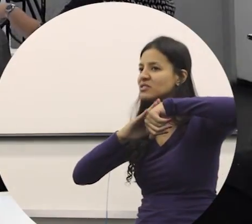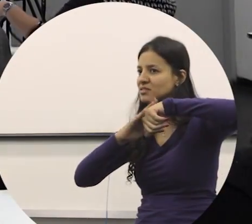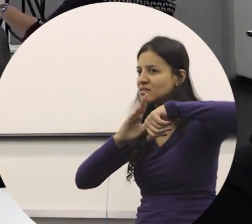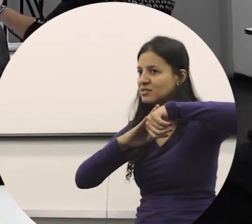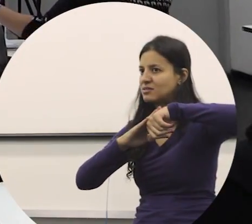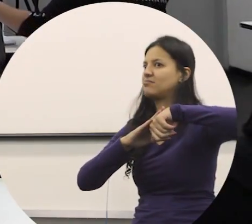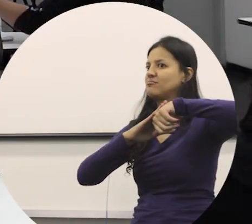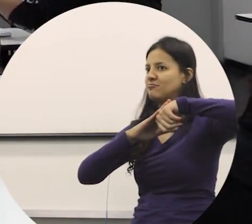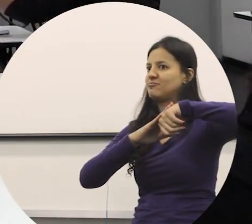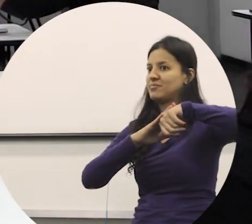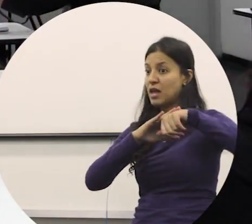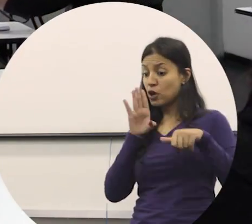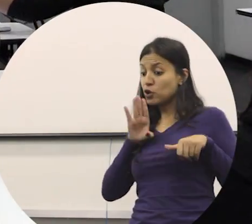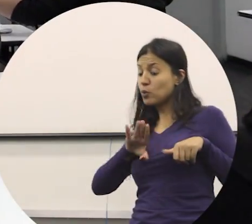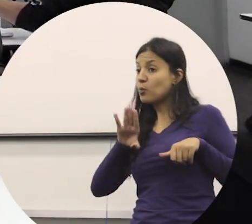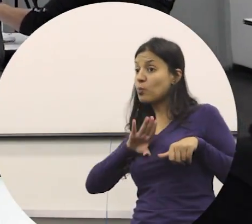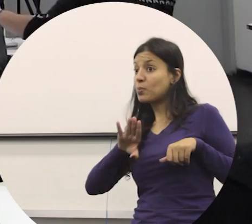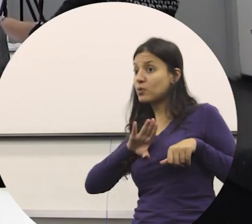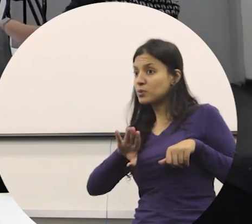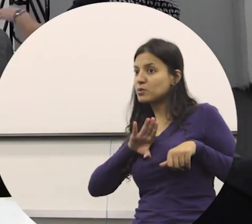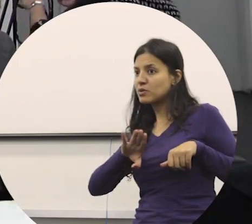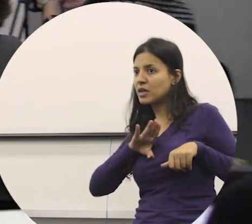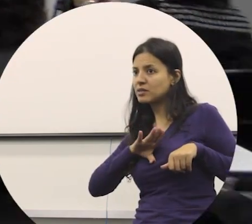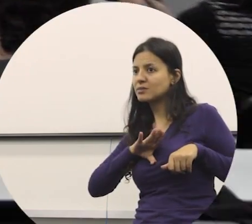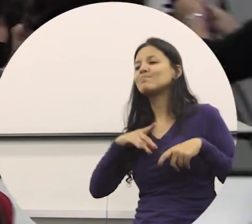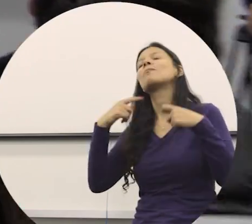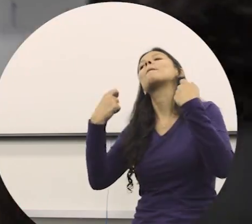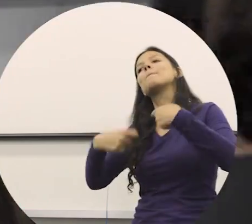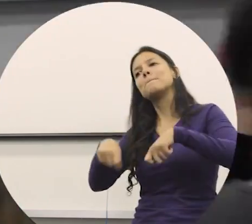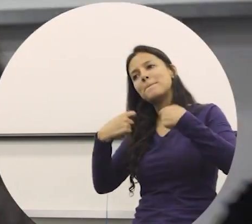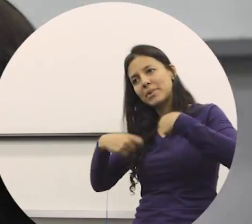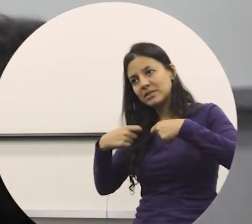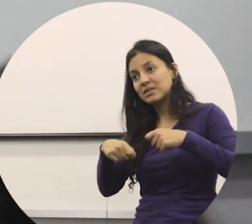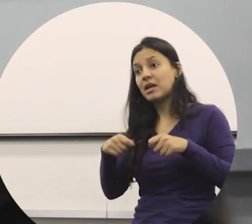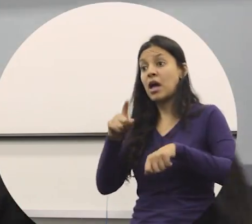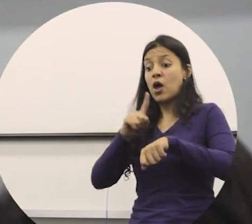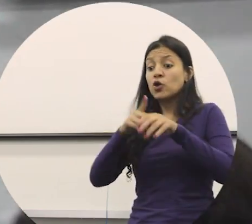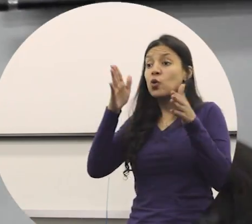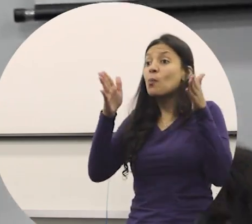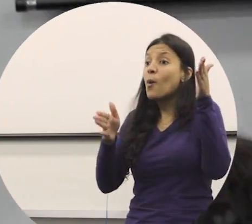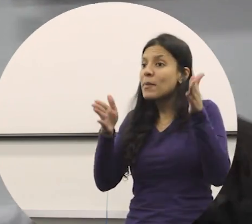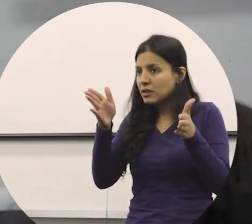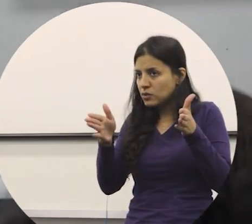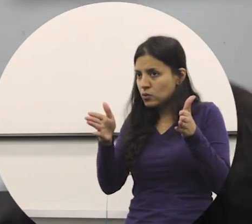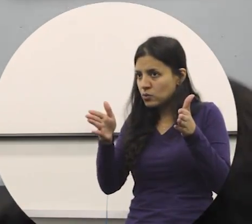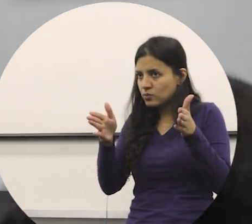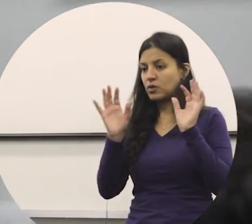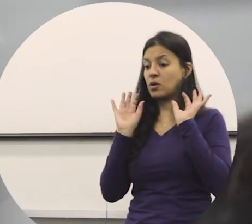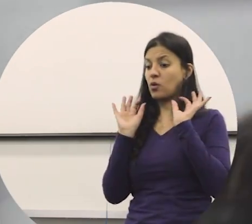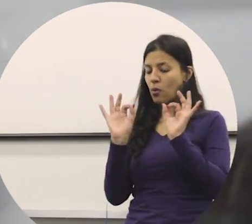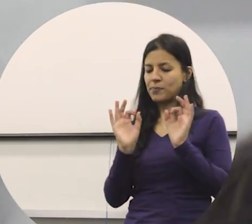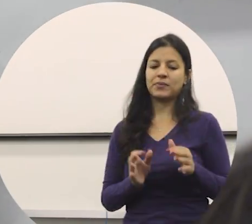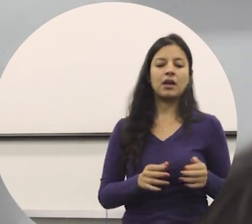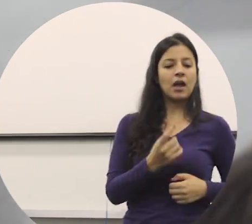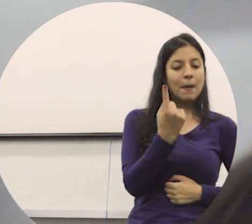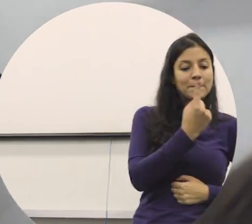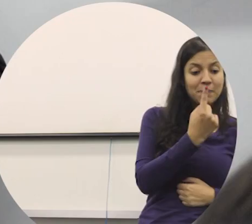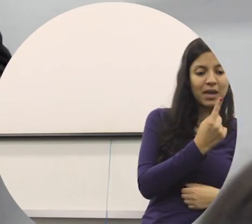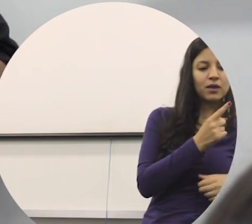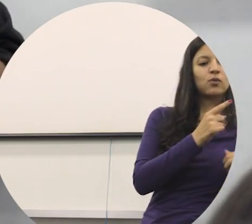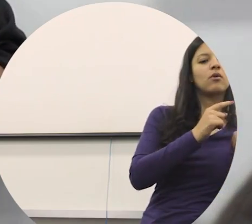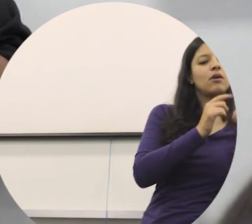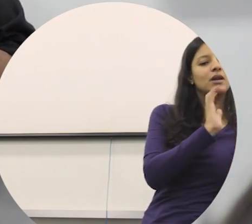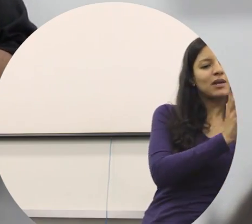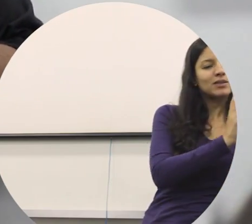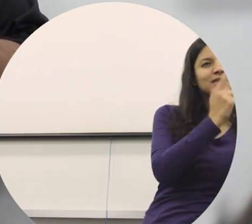meta-representativas que nós vamos ter no português, elas precisam acontecer em um momento em que as habilidades meta-representativas da língua